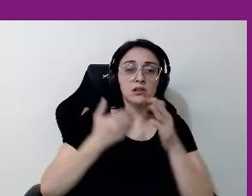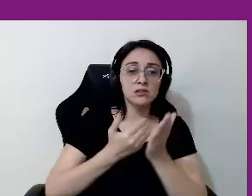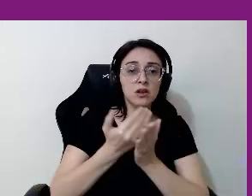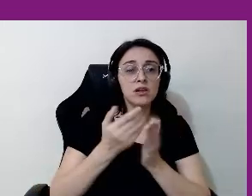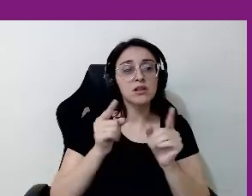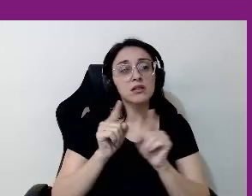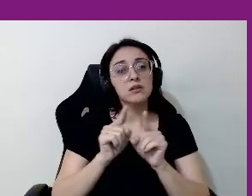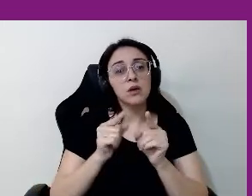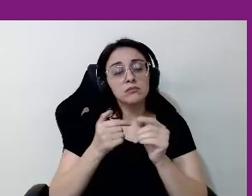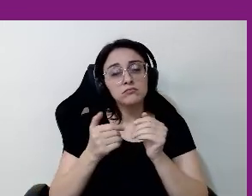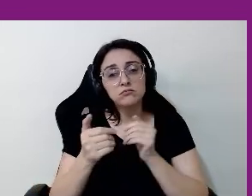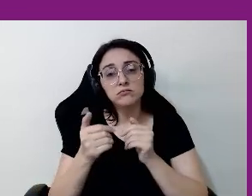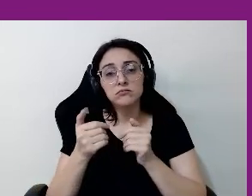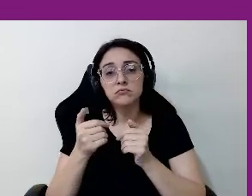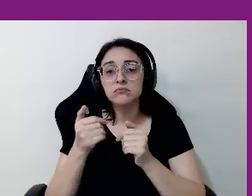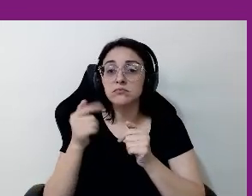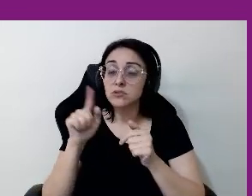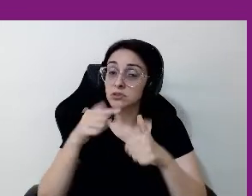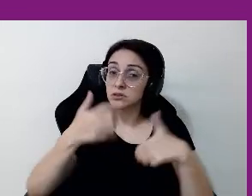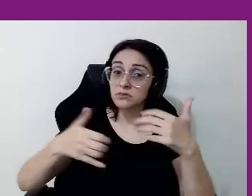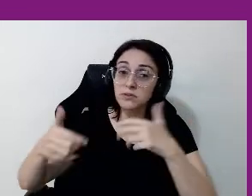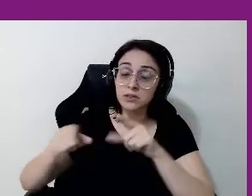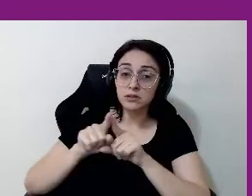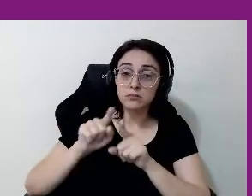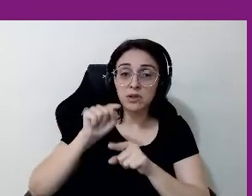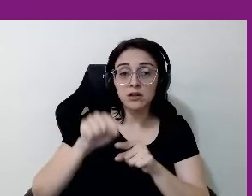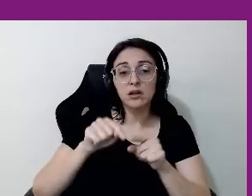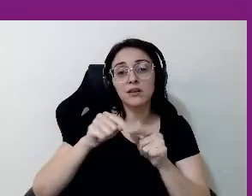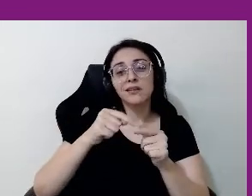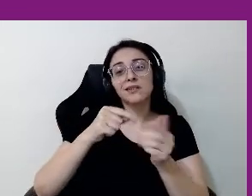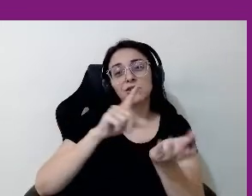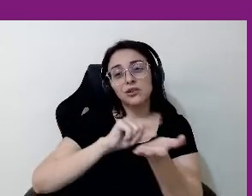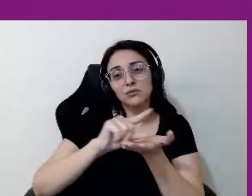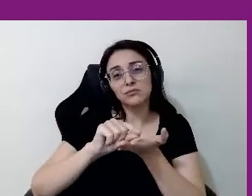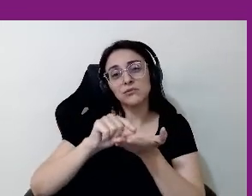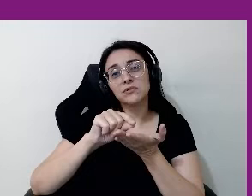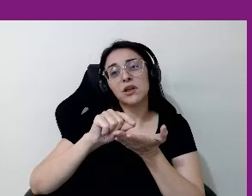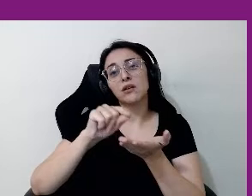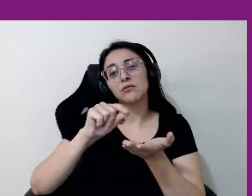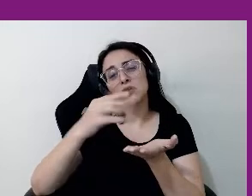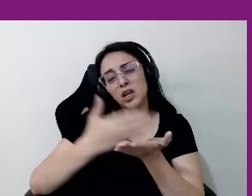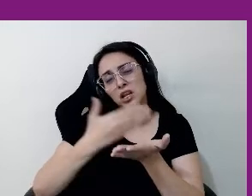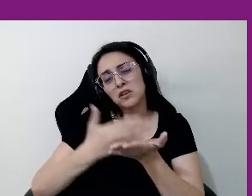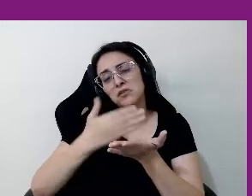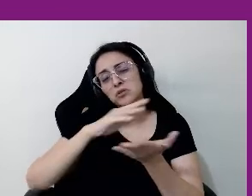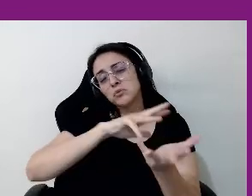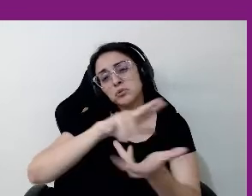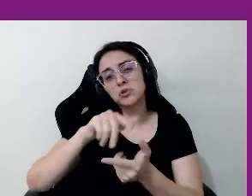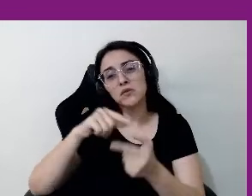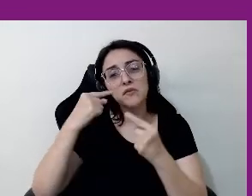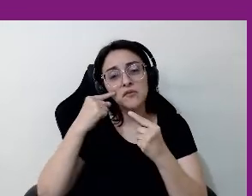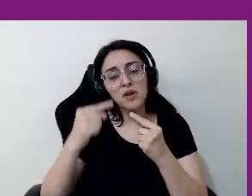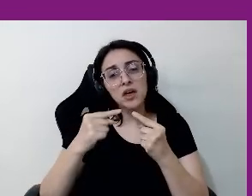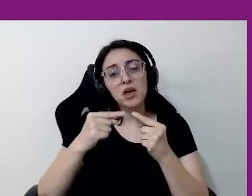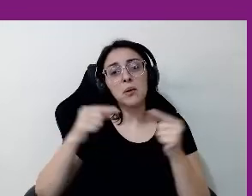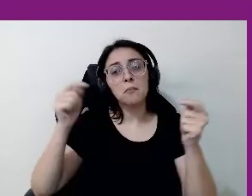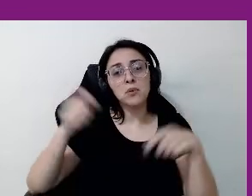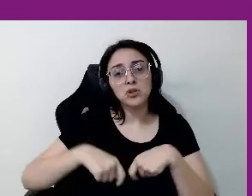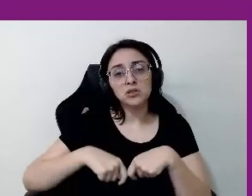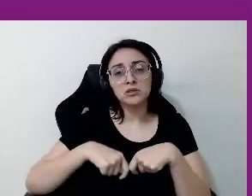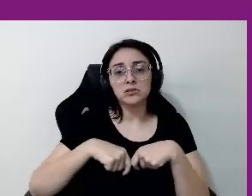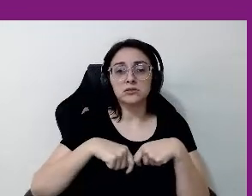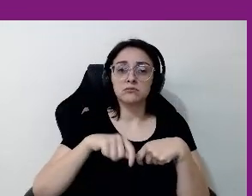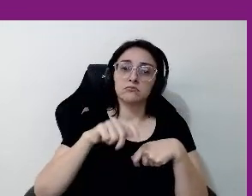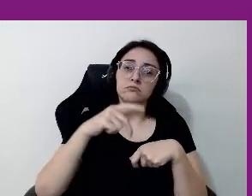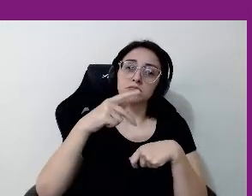potencial de recrutamento, que é uma coisa que se fala também na literatura mundial, que sempre você tem que ver o potencial de recrutamento, mas você